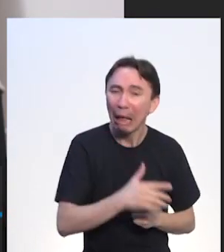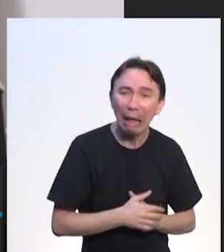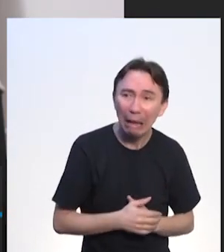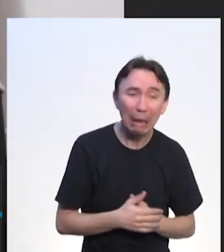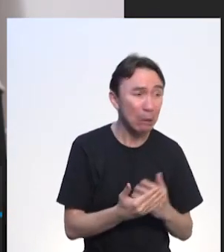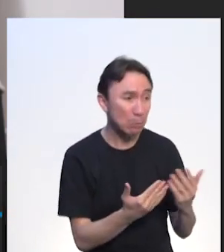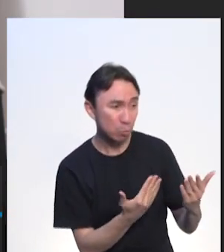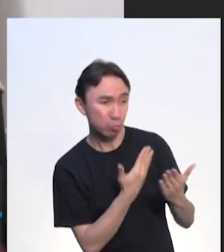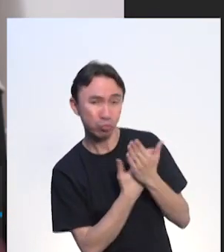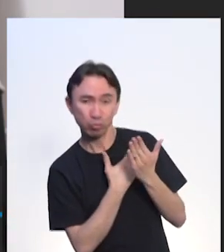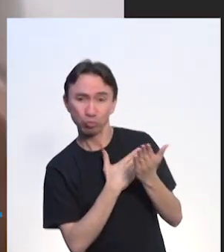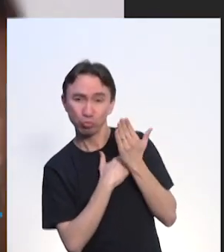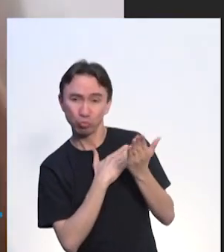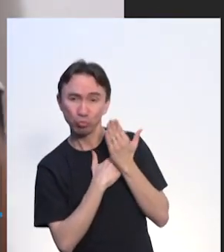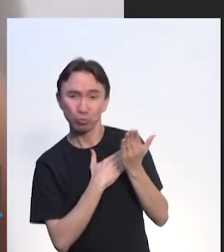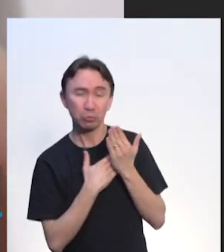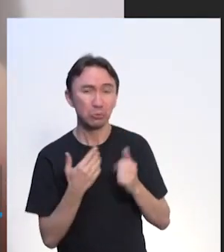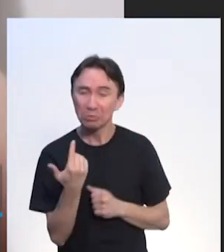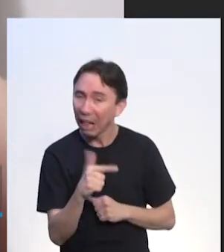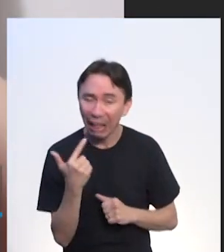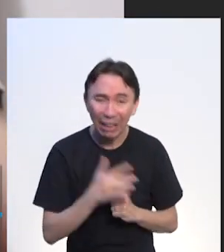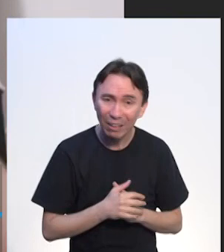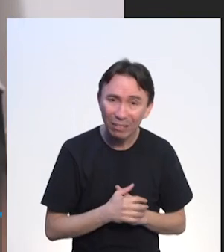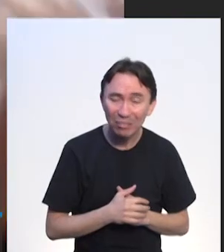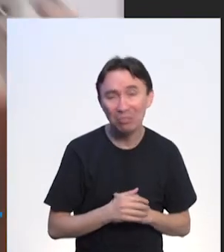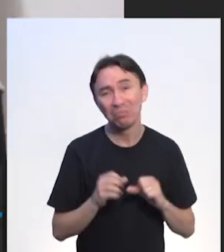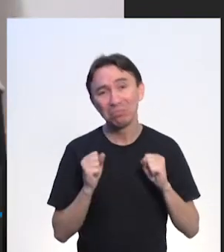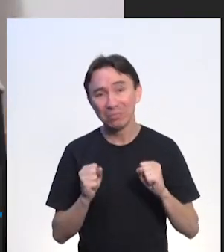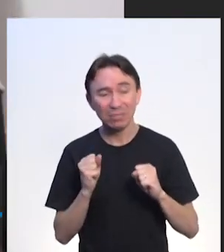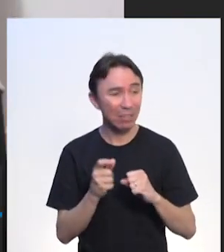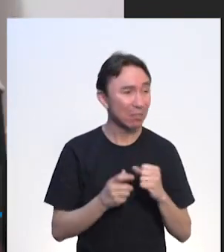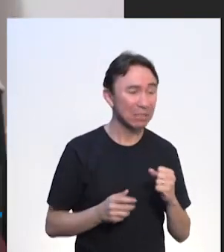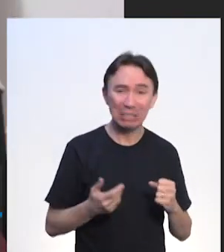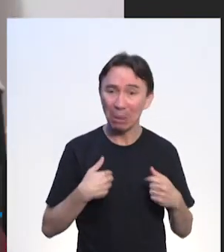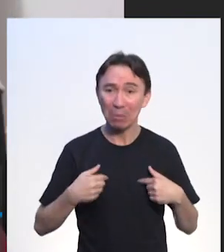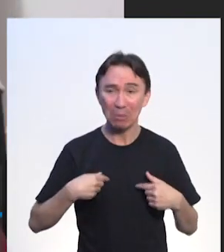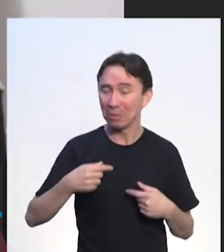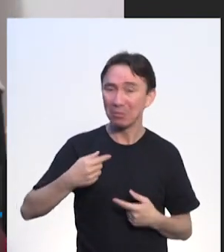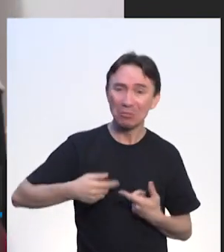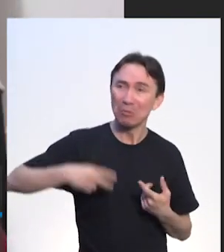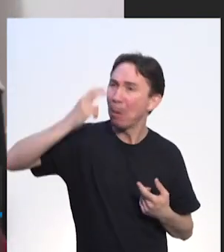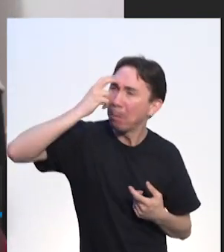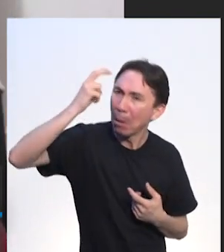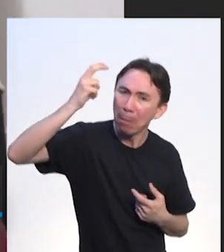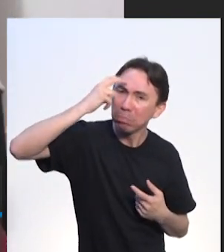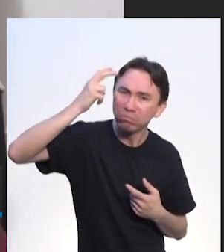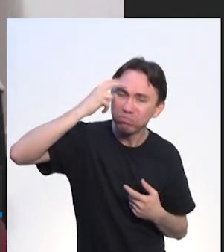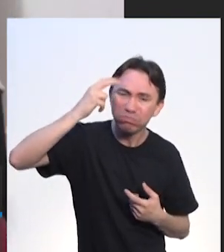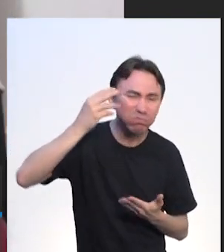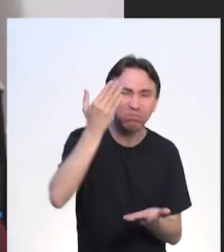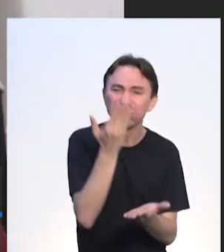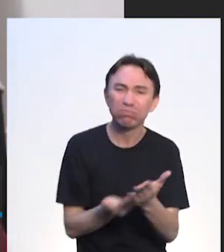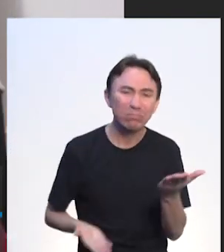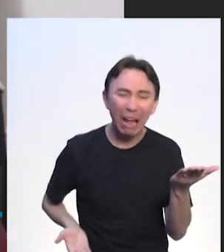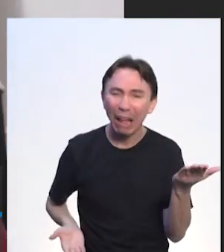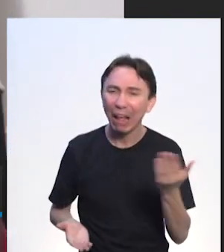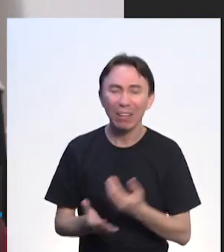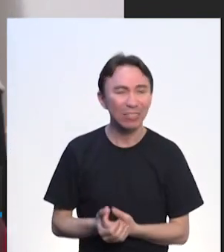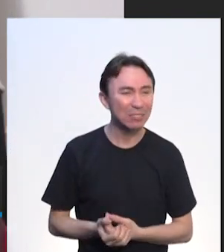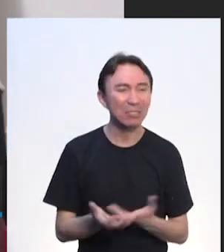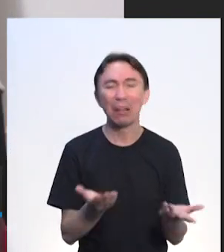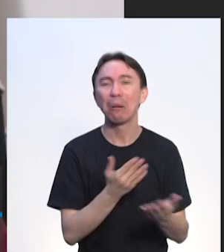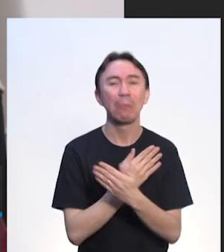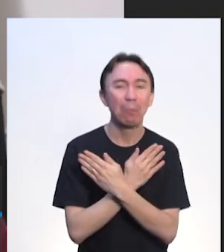desenvolva esse potencial, acabam fazendo com que o potencial de várias pessoas seja desperdiçado em meio a esse desemprego